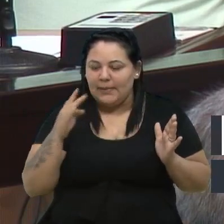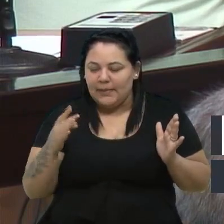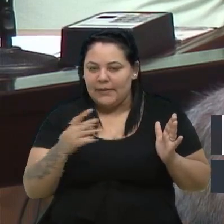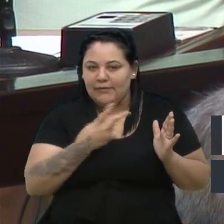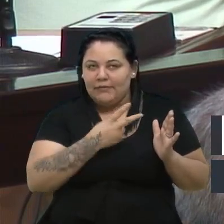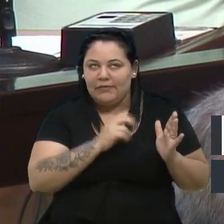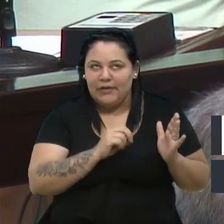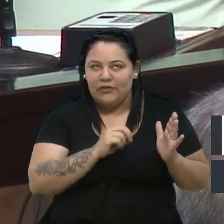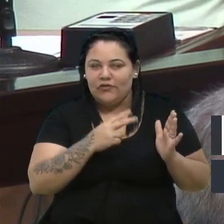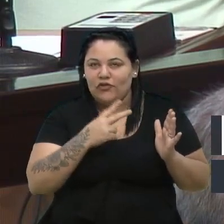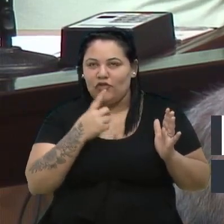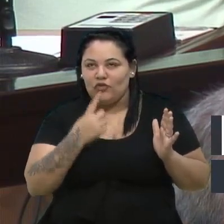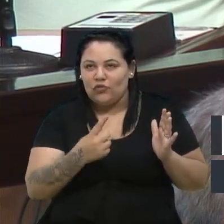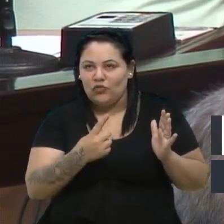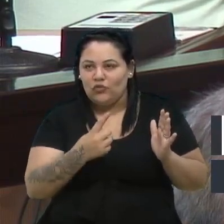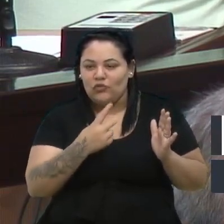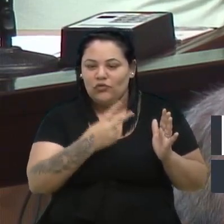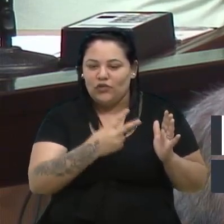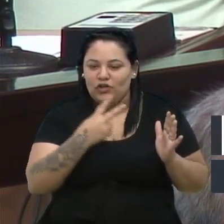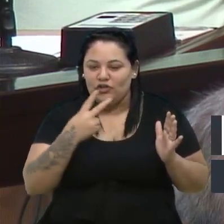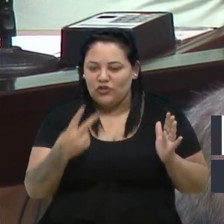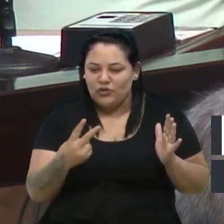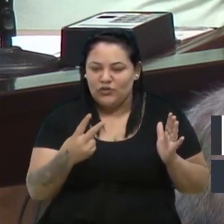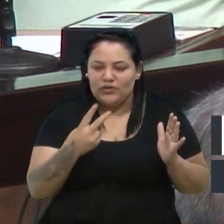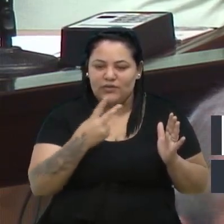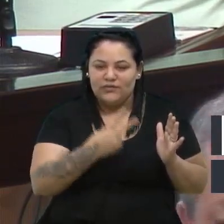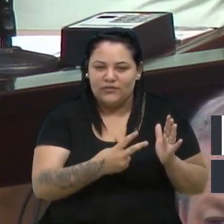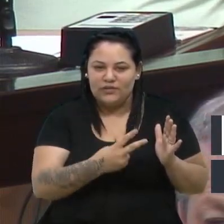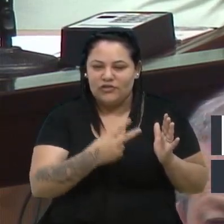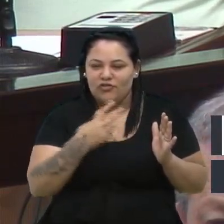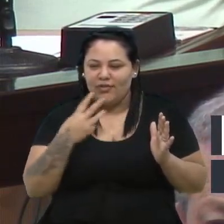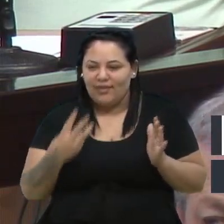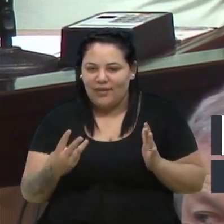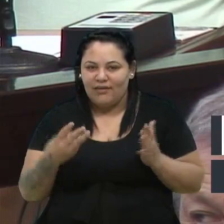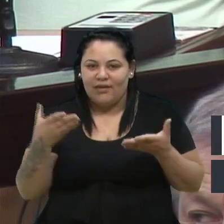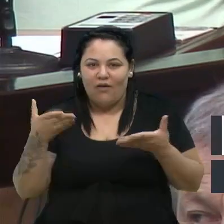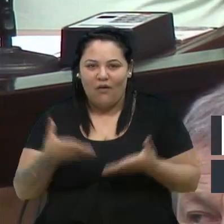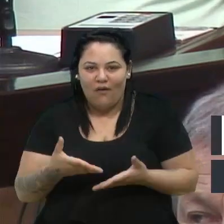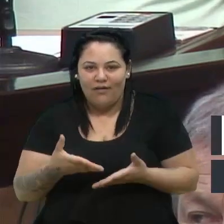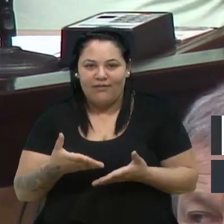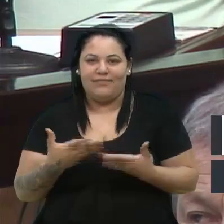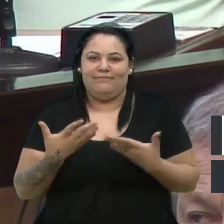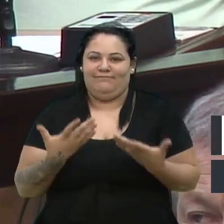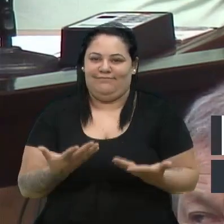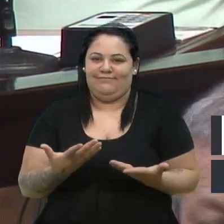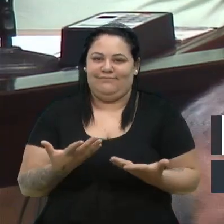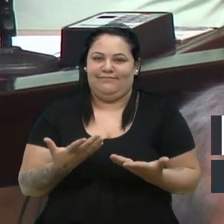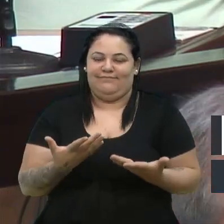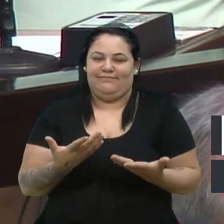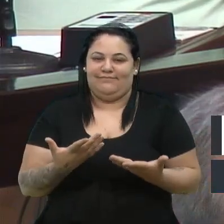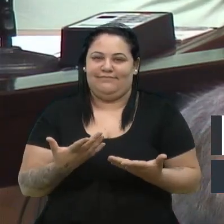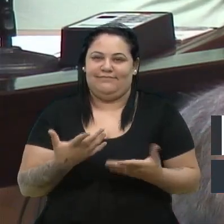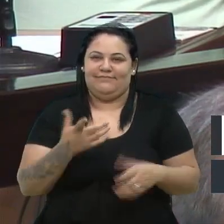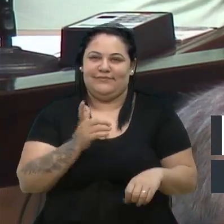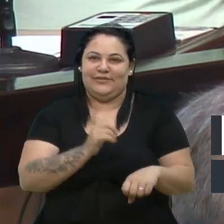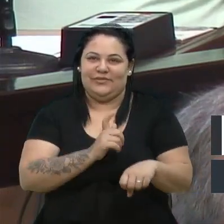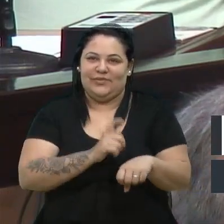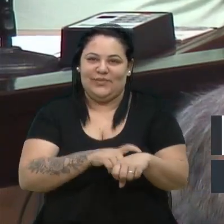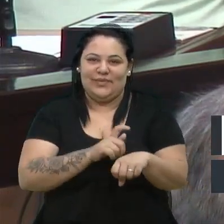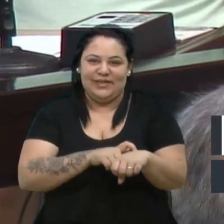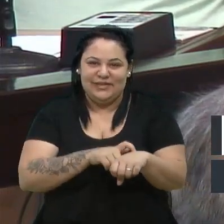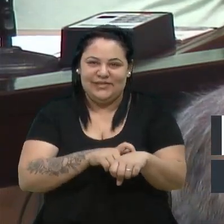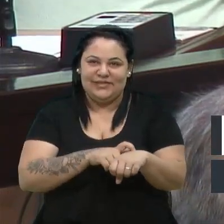21 passou, 22 passou, e agora, né, neste momento,